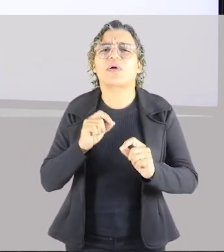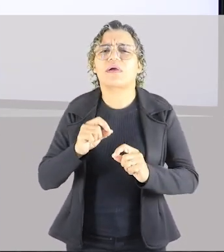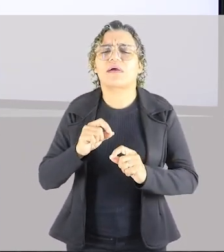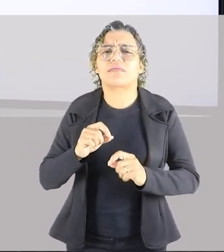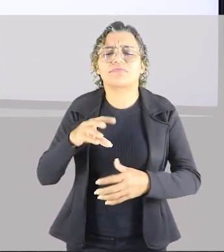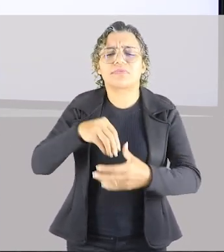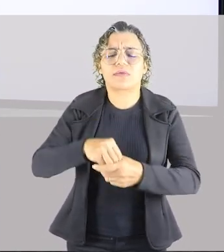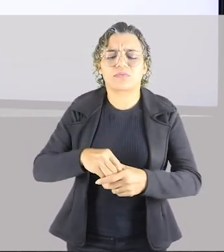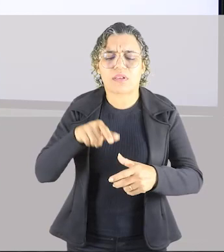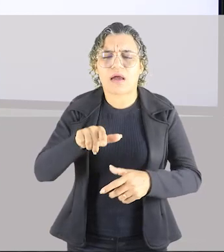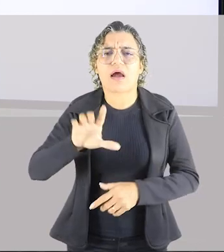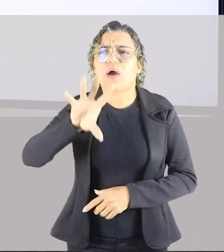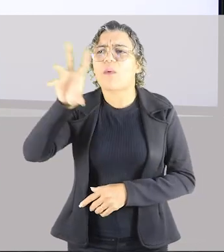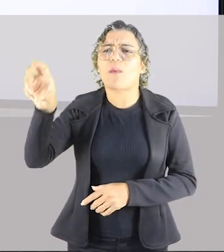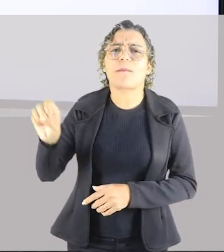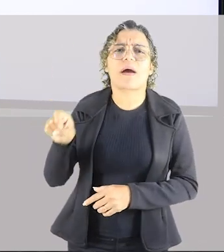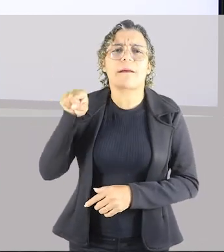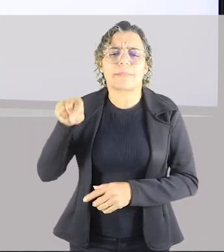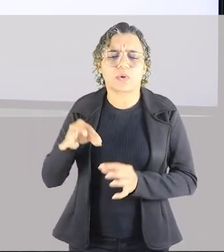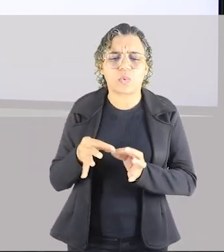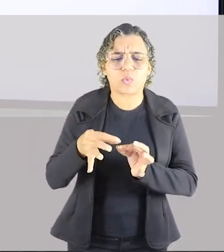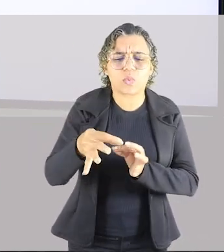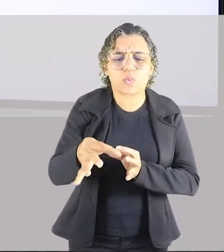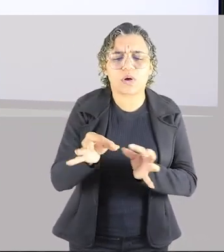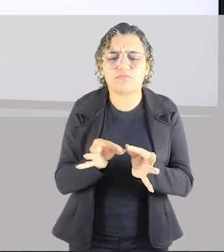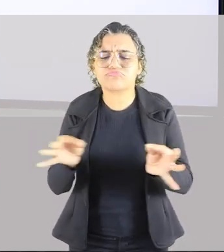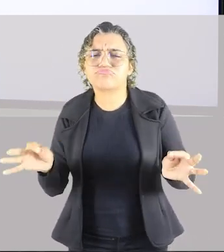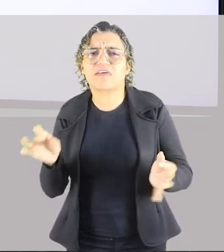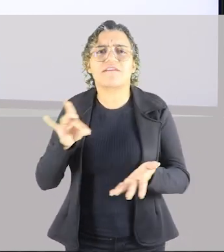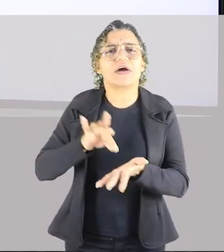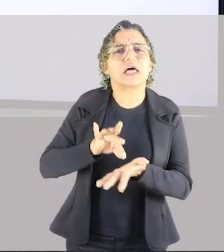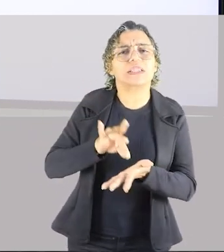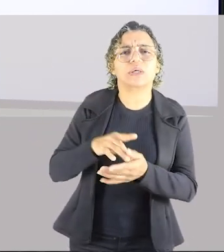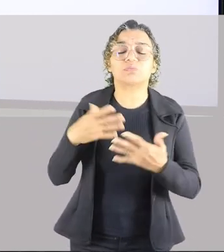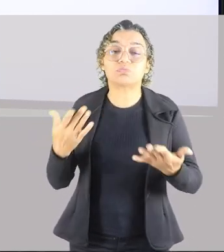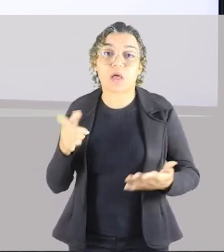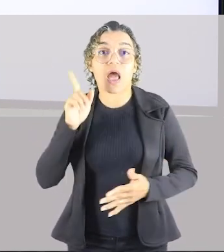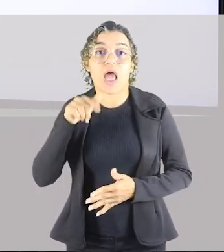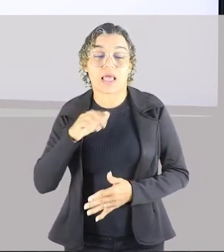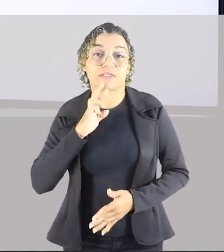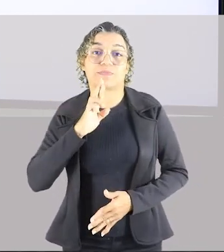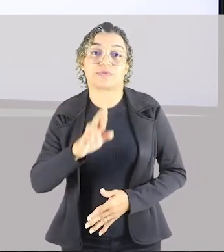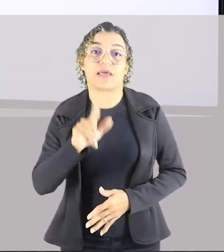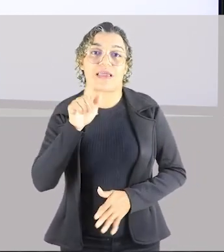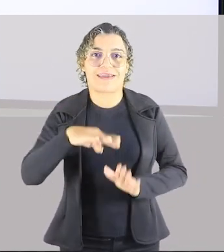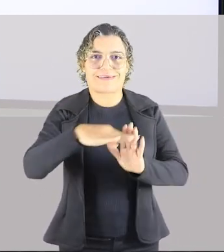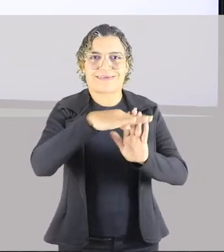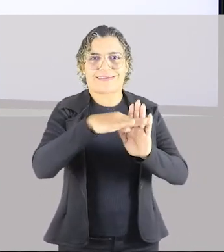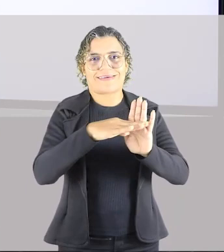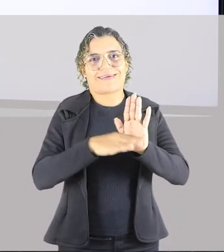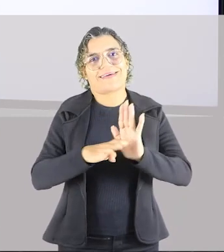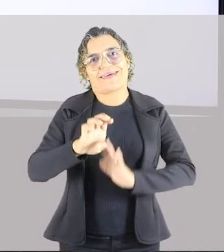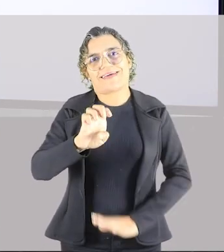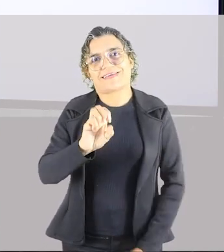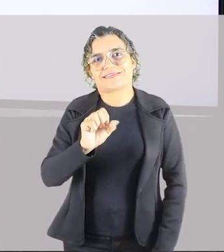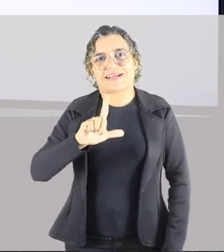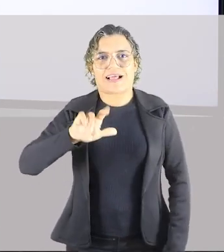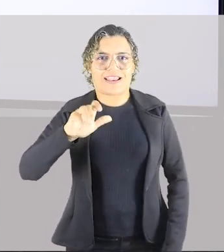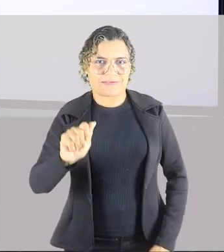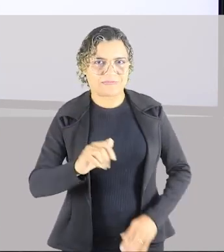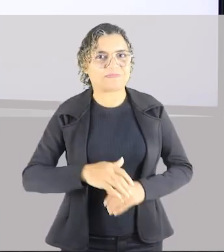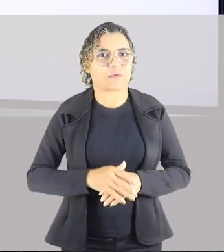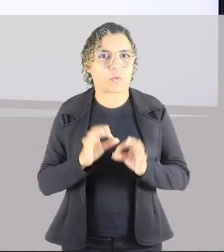mapa equivale a que tamanho na vida real? Quem vai te fornecer essa resposta é a escala,